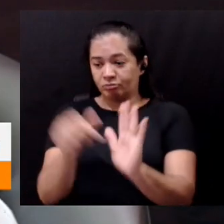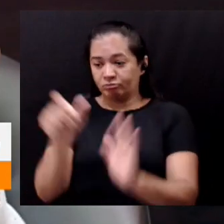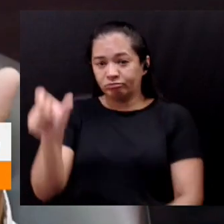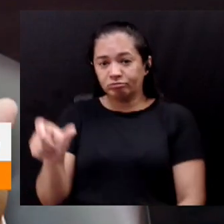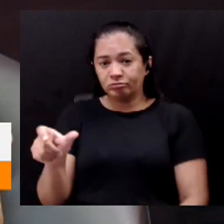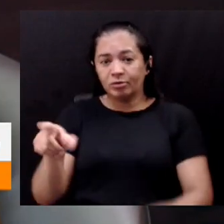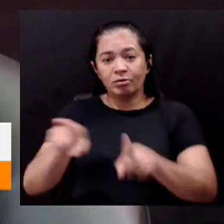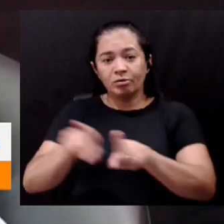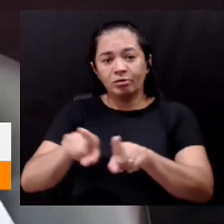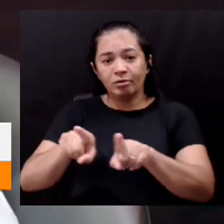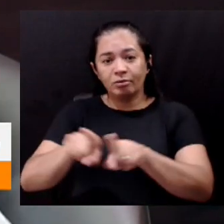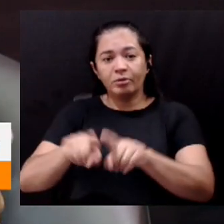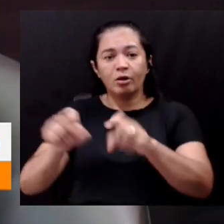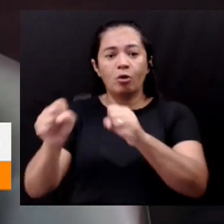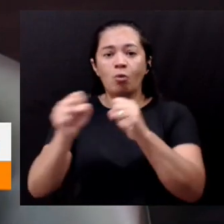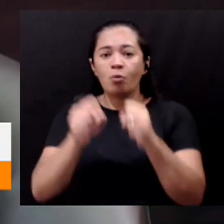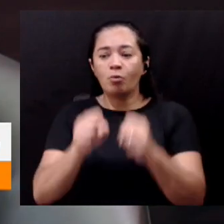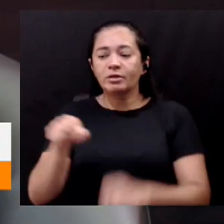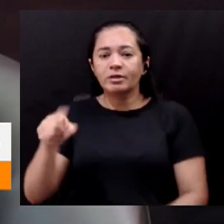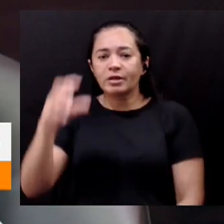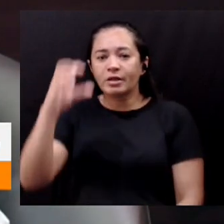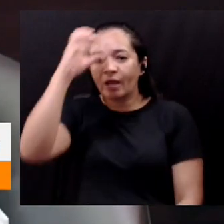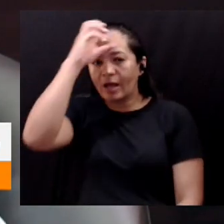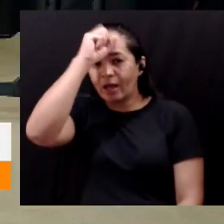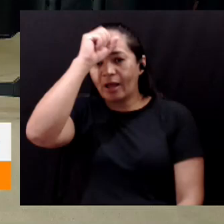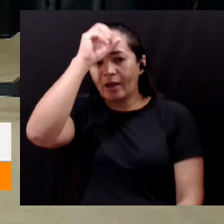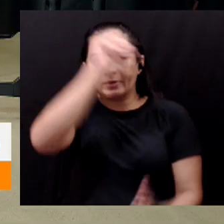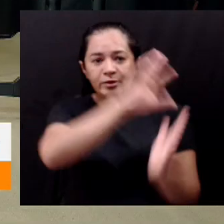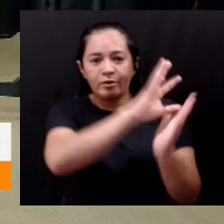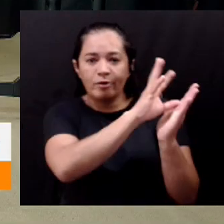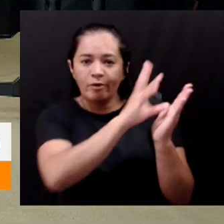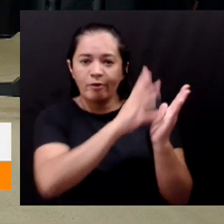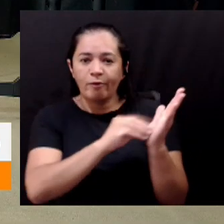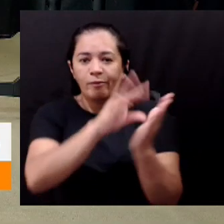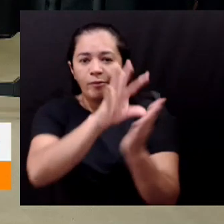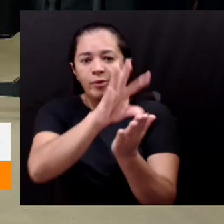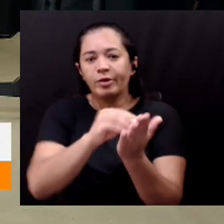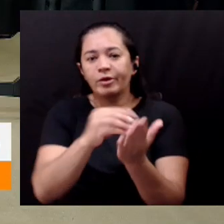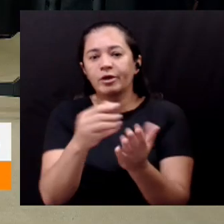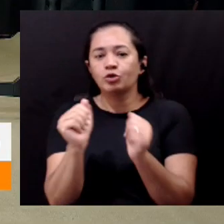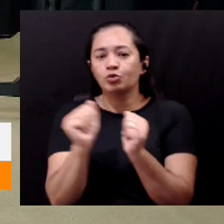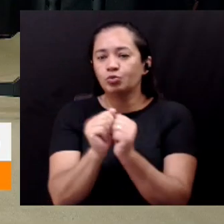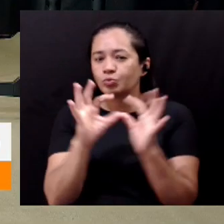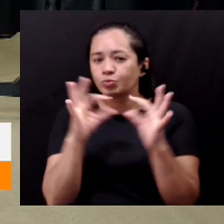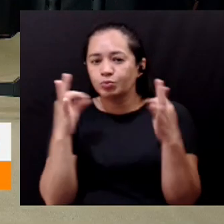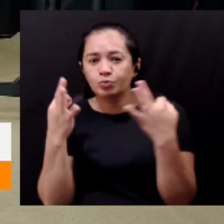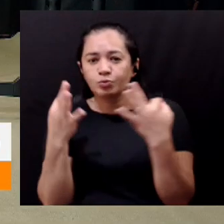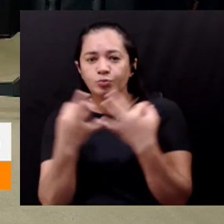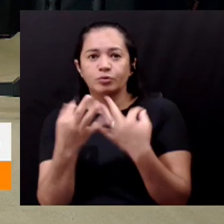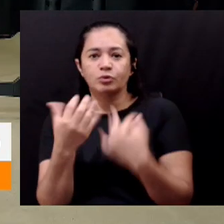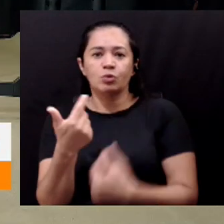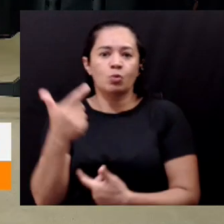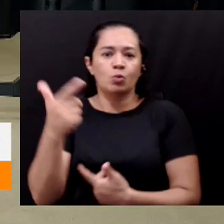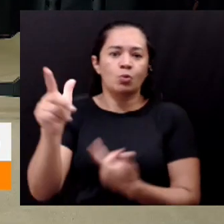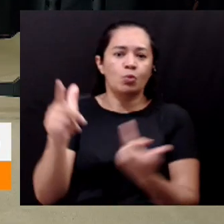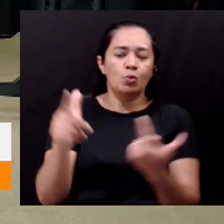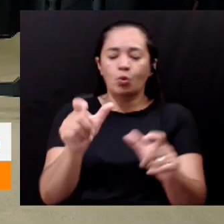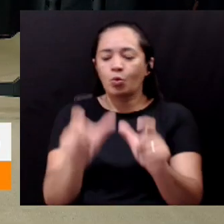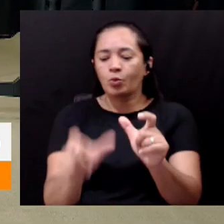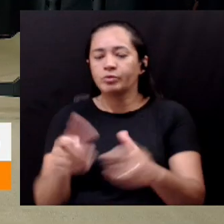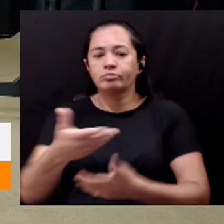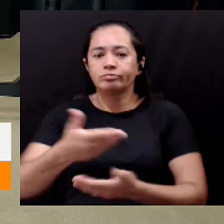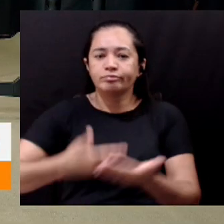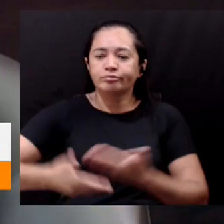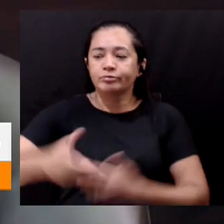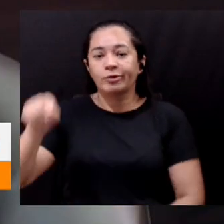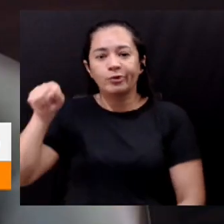ele aprendeu a imitar no seu meio, com seus pais, com aqueles que ele vivia, né, aqueles que